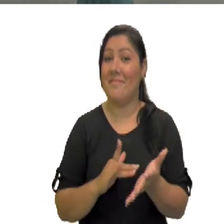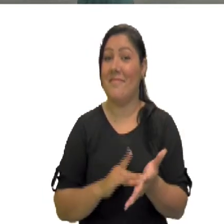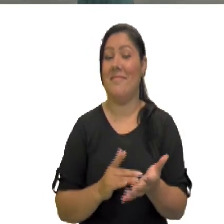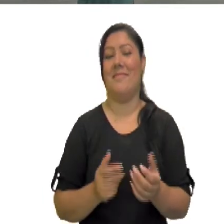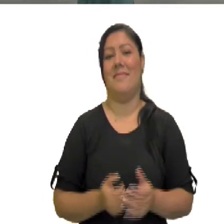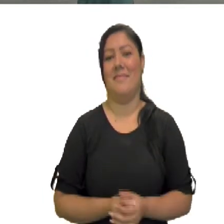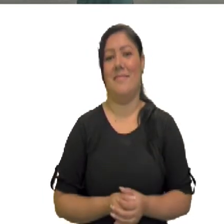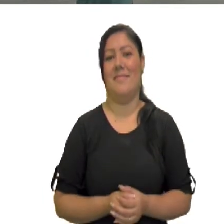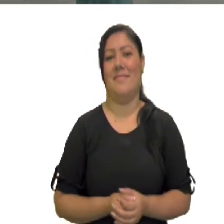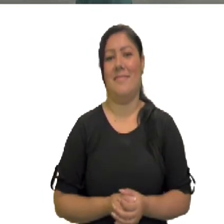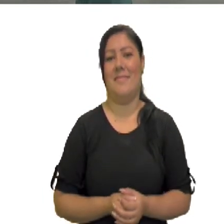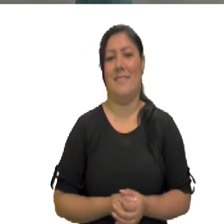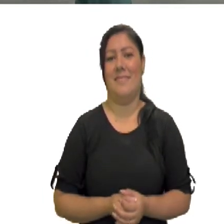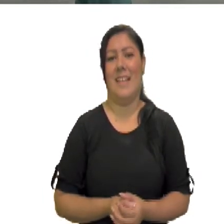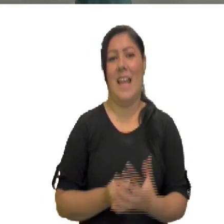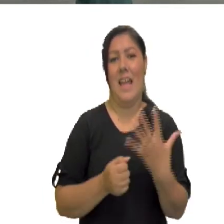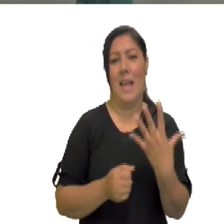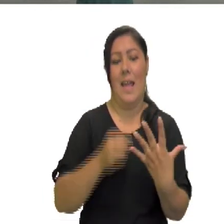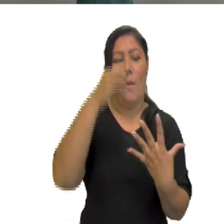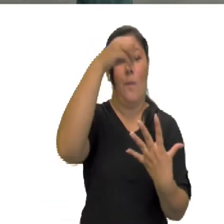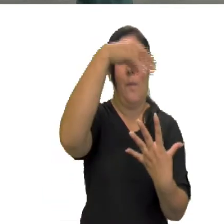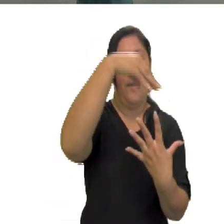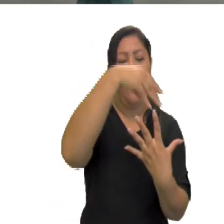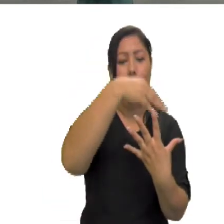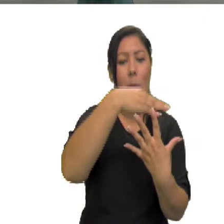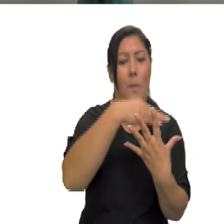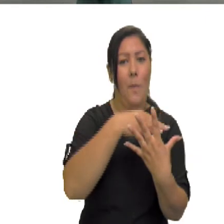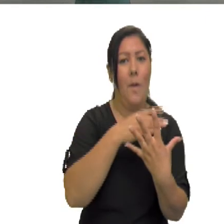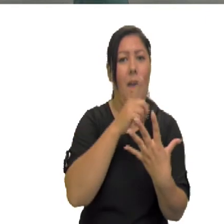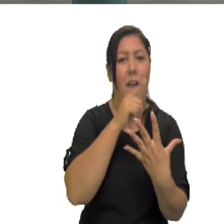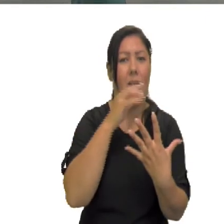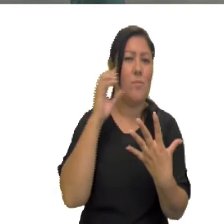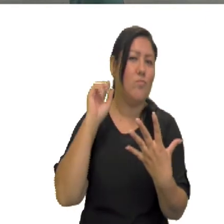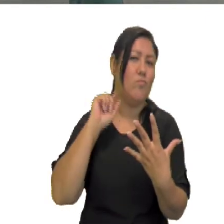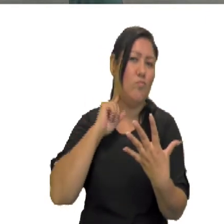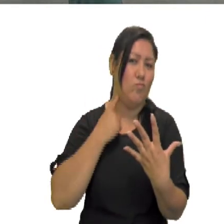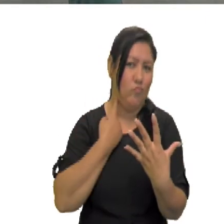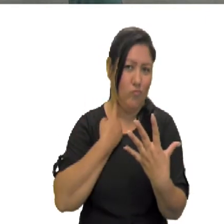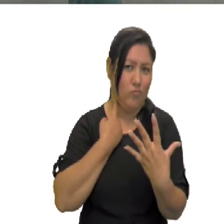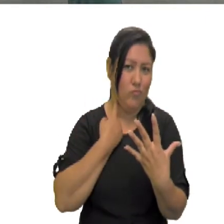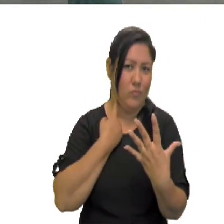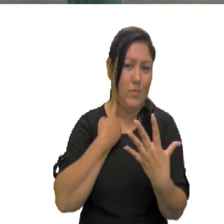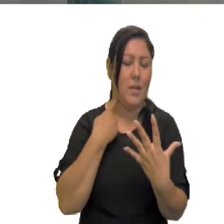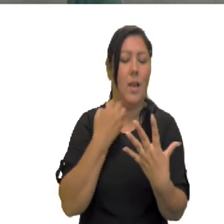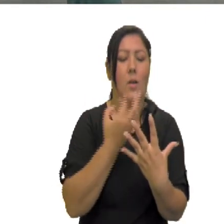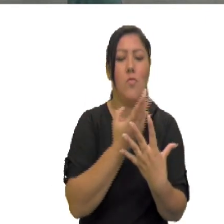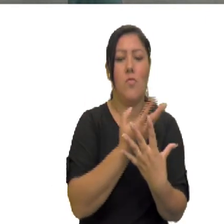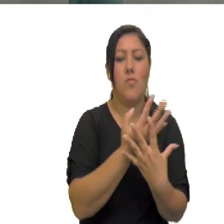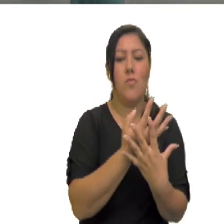a filtragem daquilo que o organismo precisa para se alimentar.